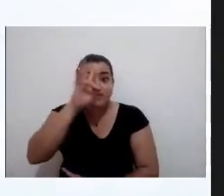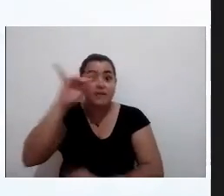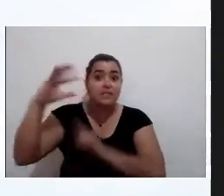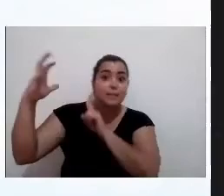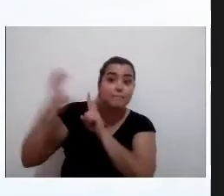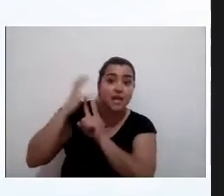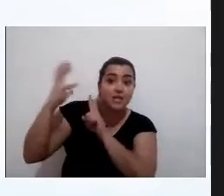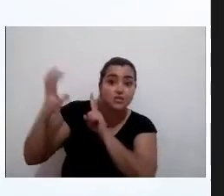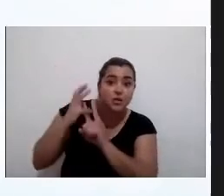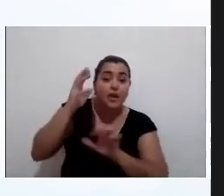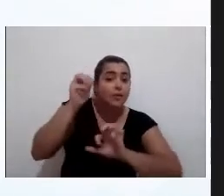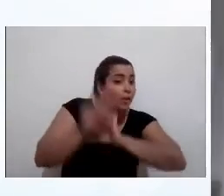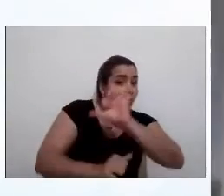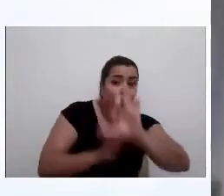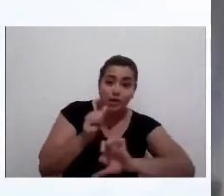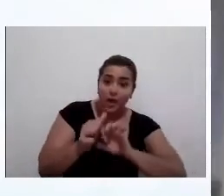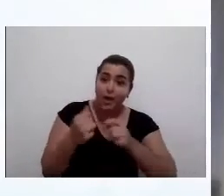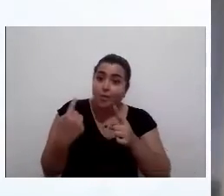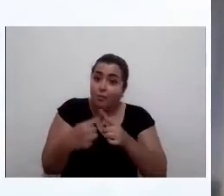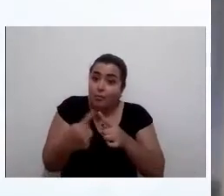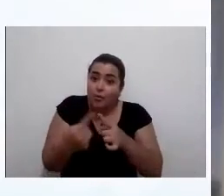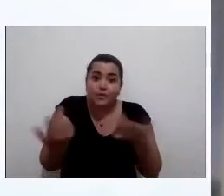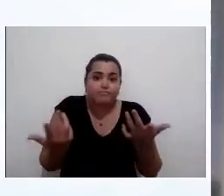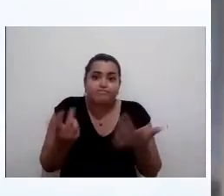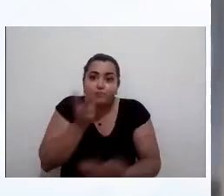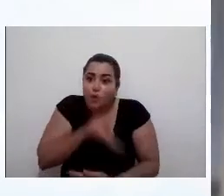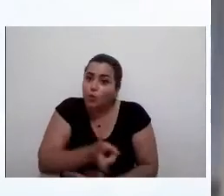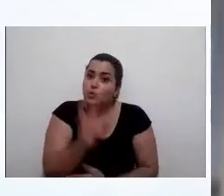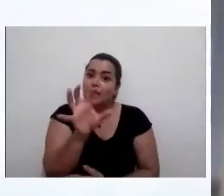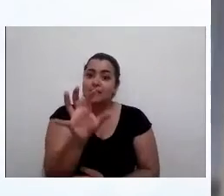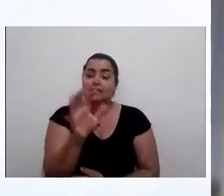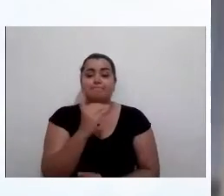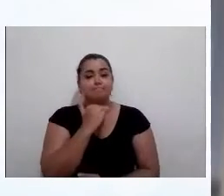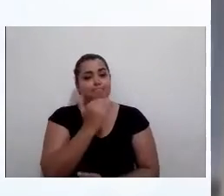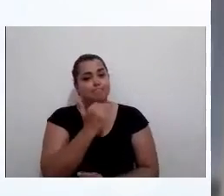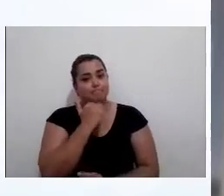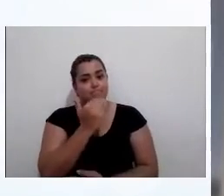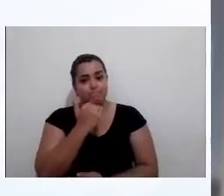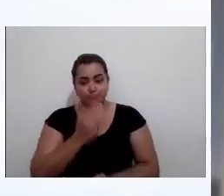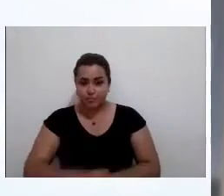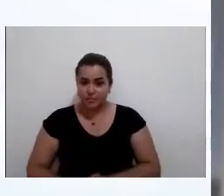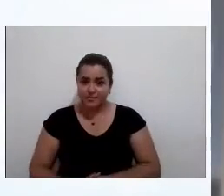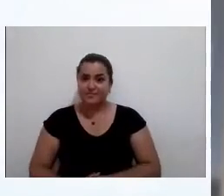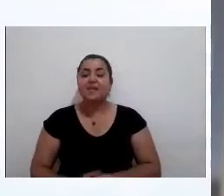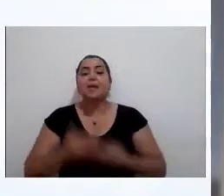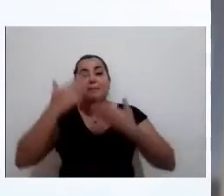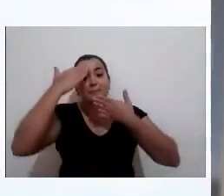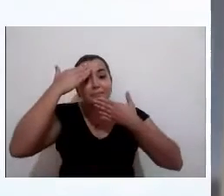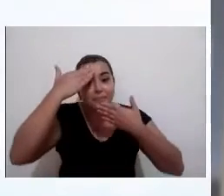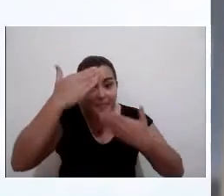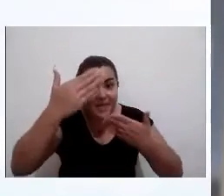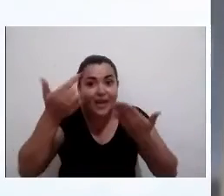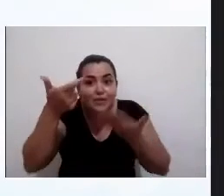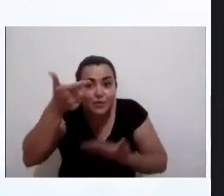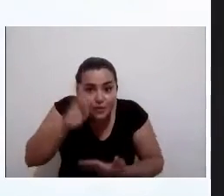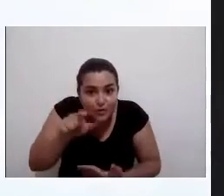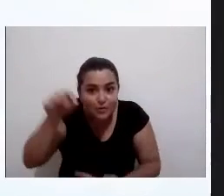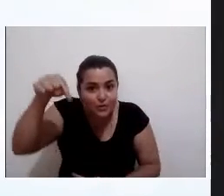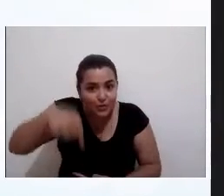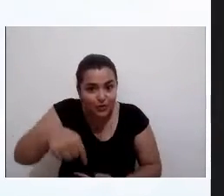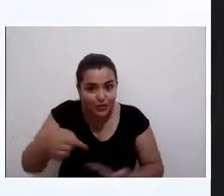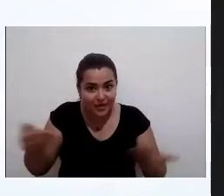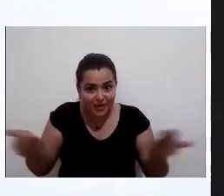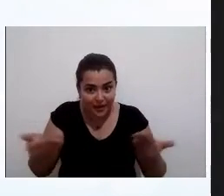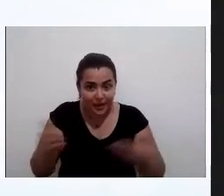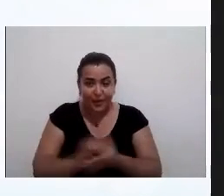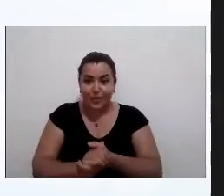a mudar, porque não dá para continuar como está. Querido, eu agradeço mais uma vez sua participação, como sempre,